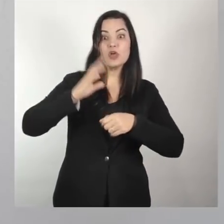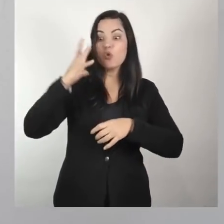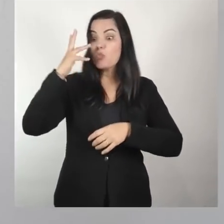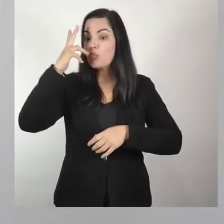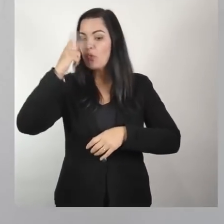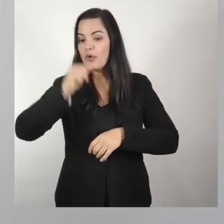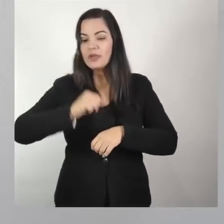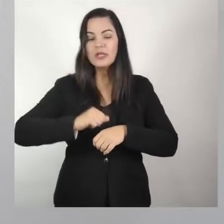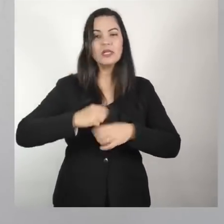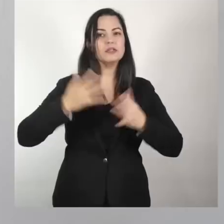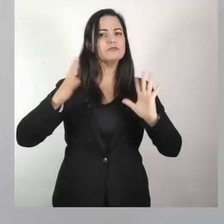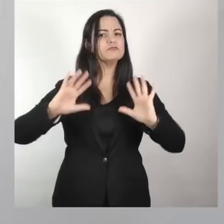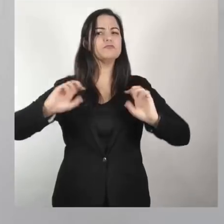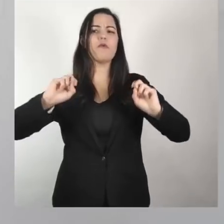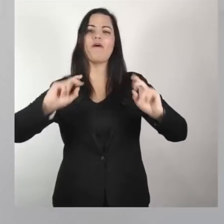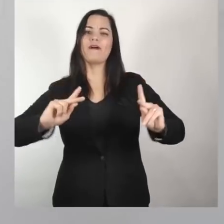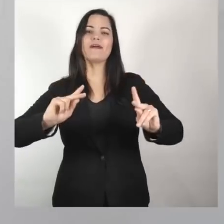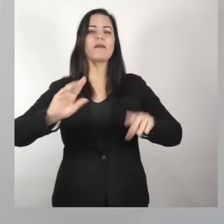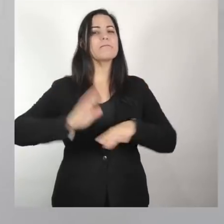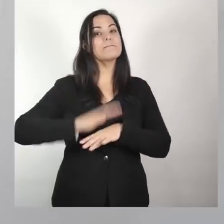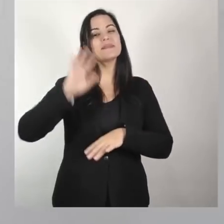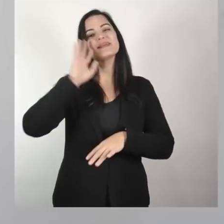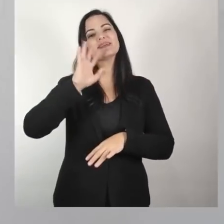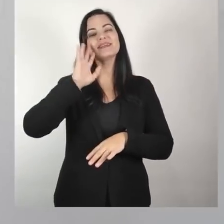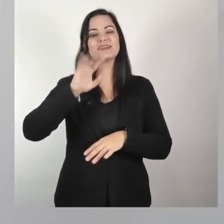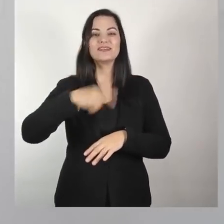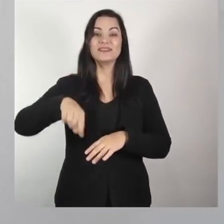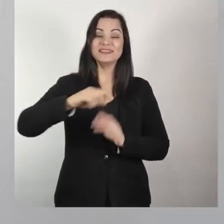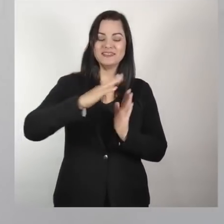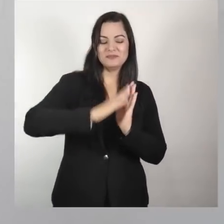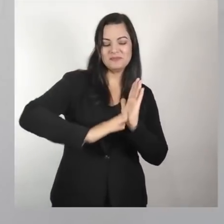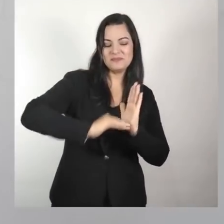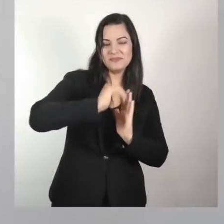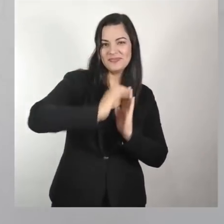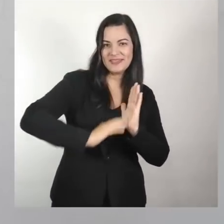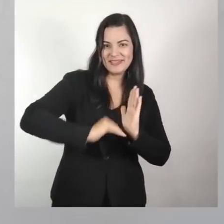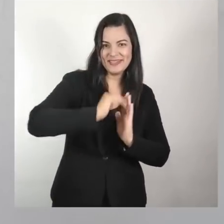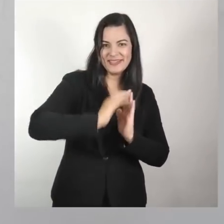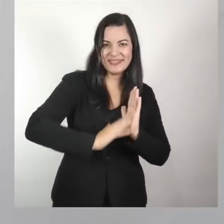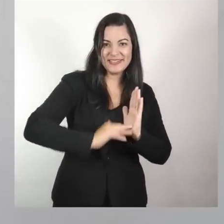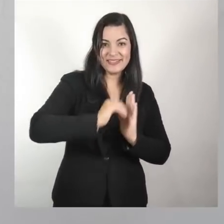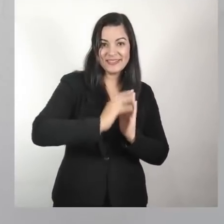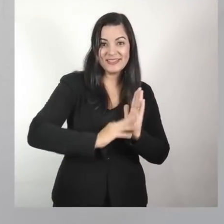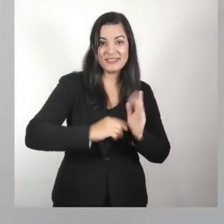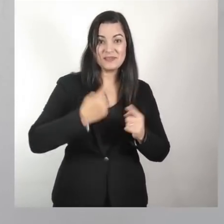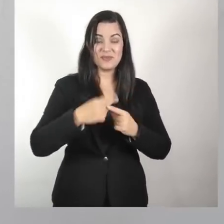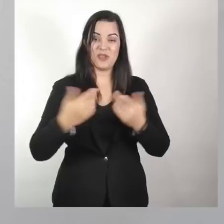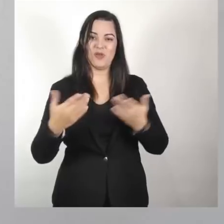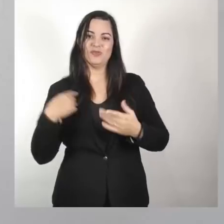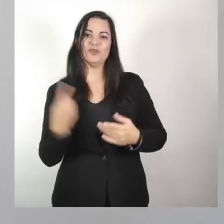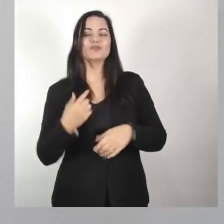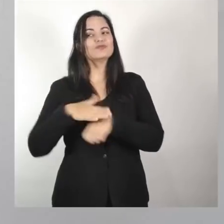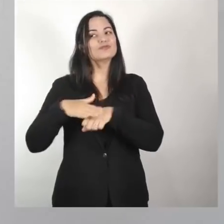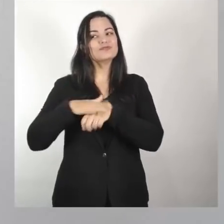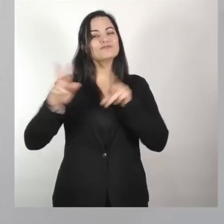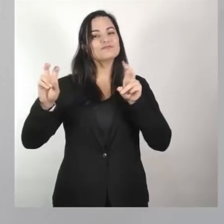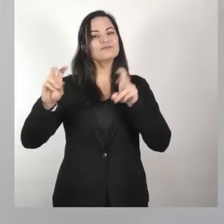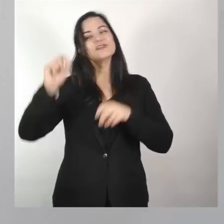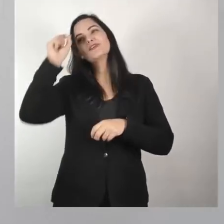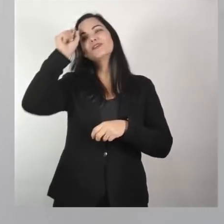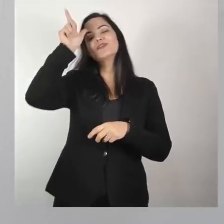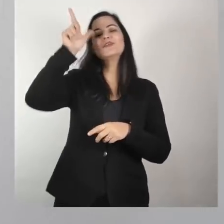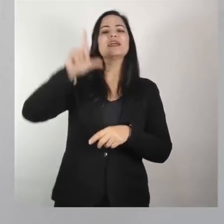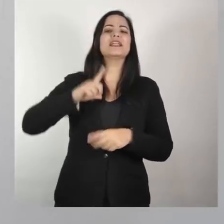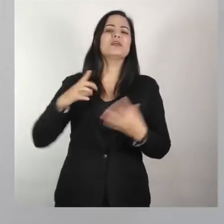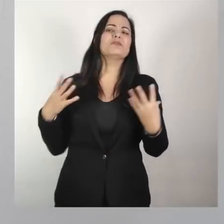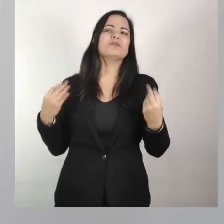desenho de vocês, mais legal ele vai ficar. Então você vai fazer uma pintura, já que falamos hoje de cultura